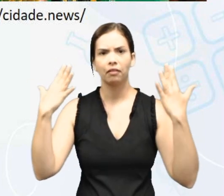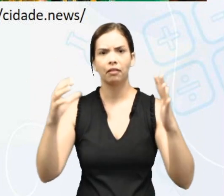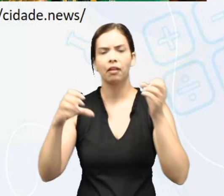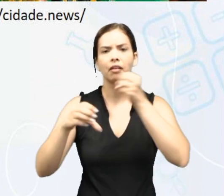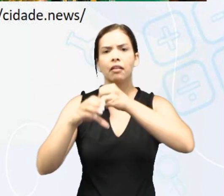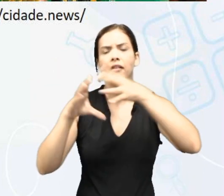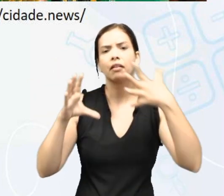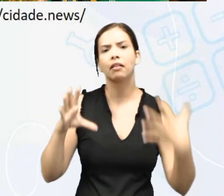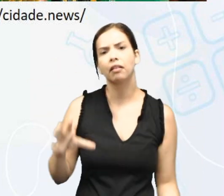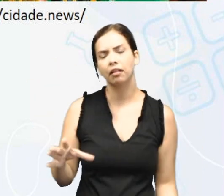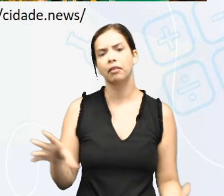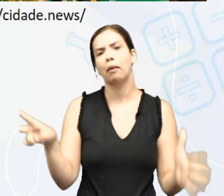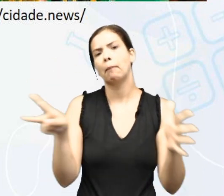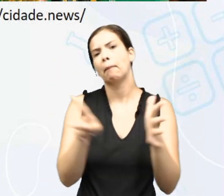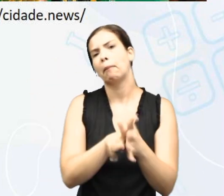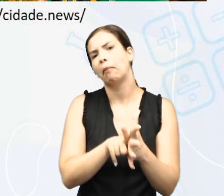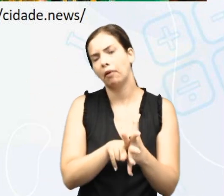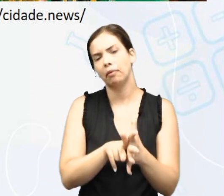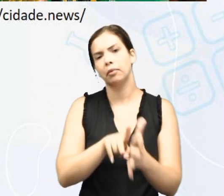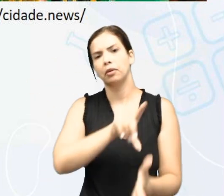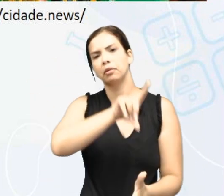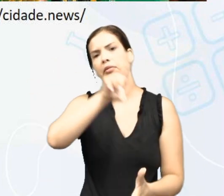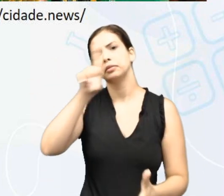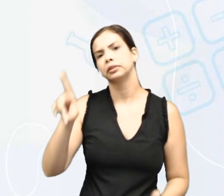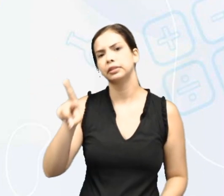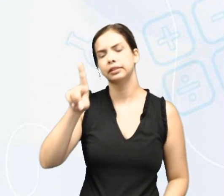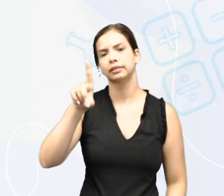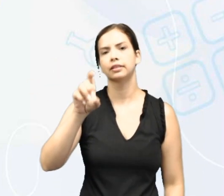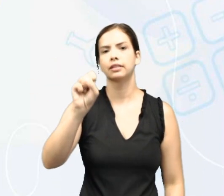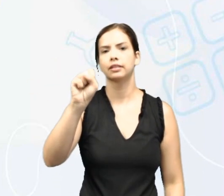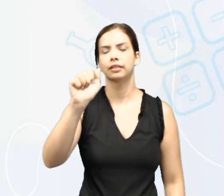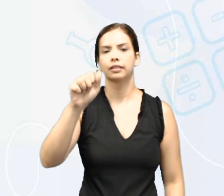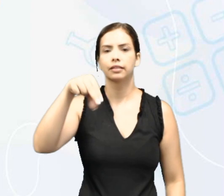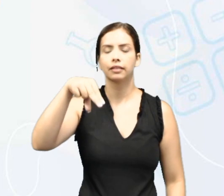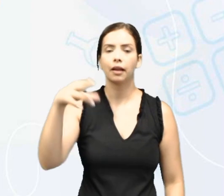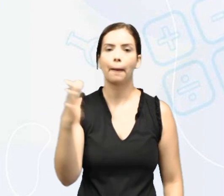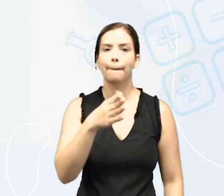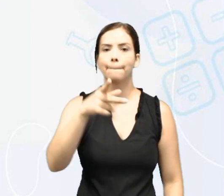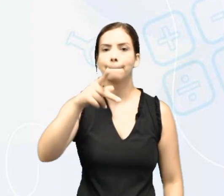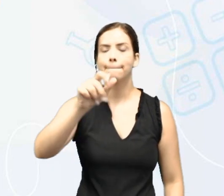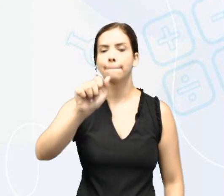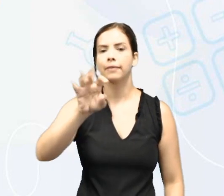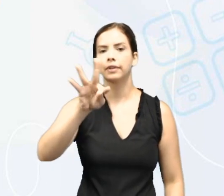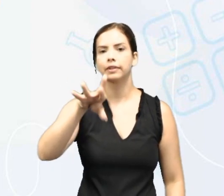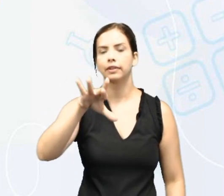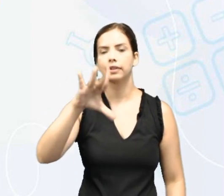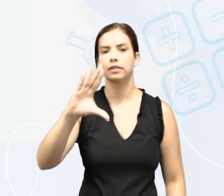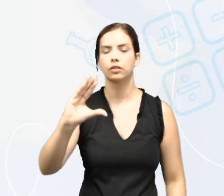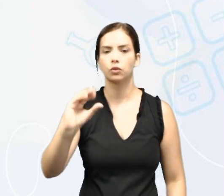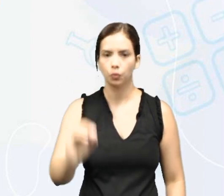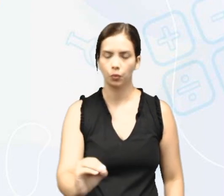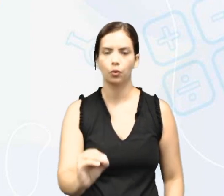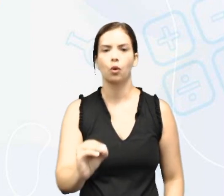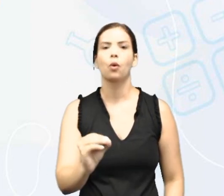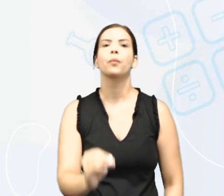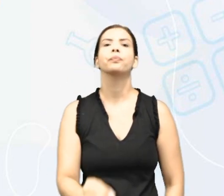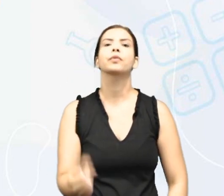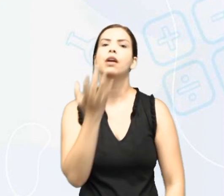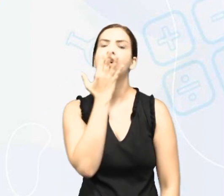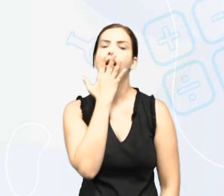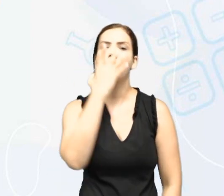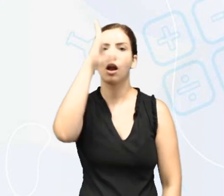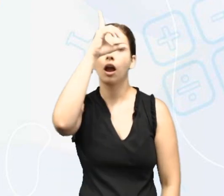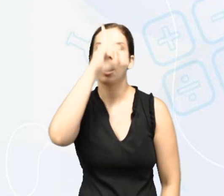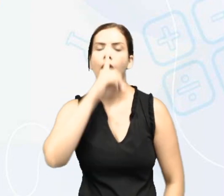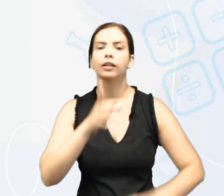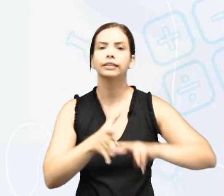característica deles, assim, então usar o verde como o dia de São Patrício. O amarelo. O amarelo no Ocidente vai significar